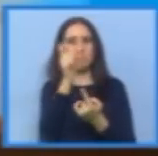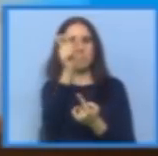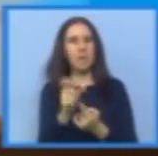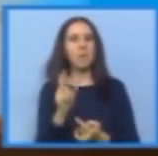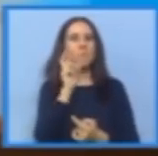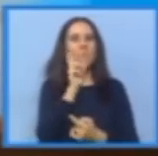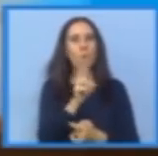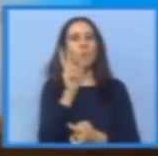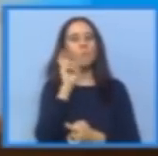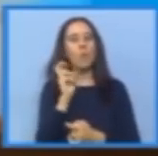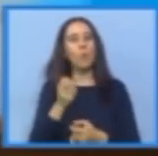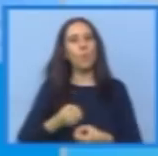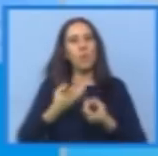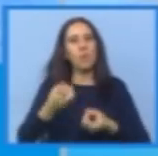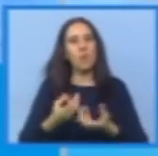viu e ouviu?